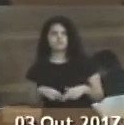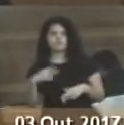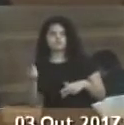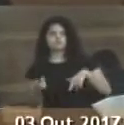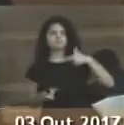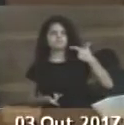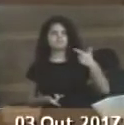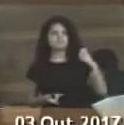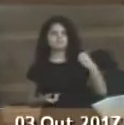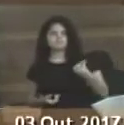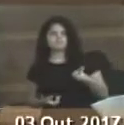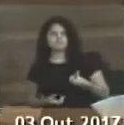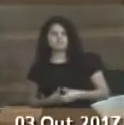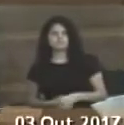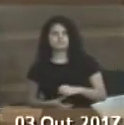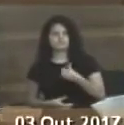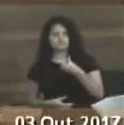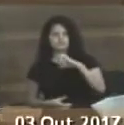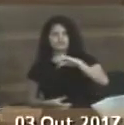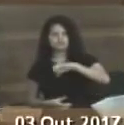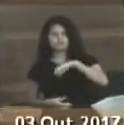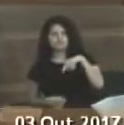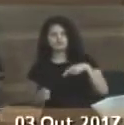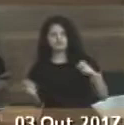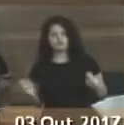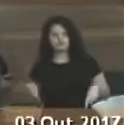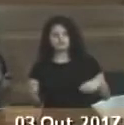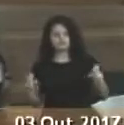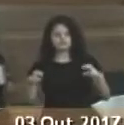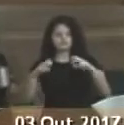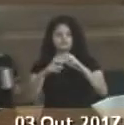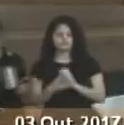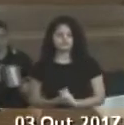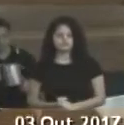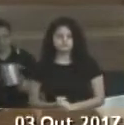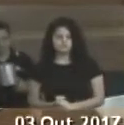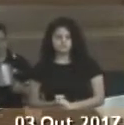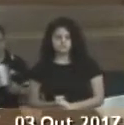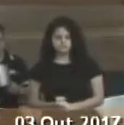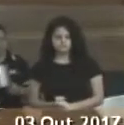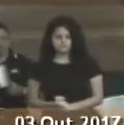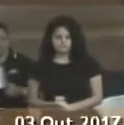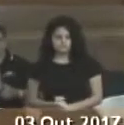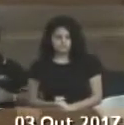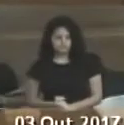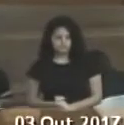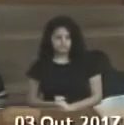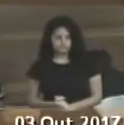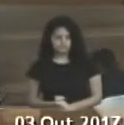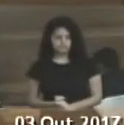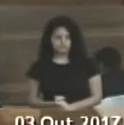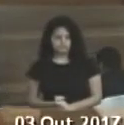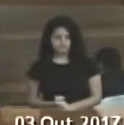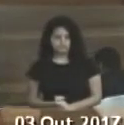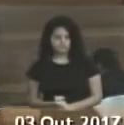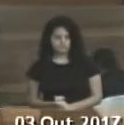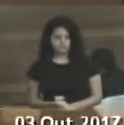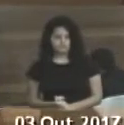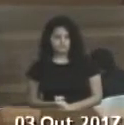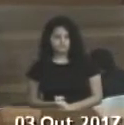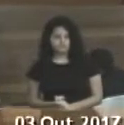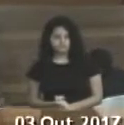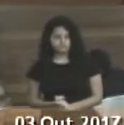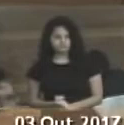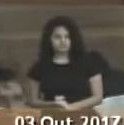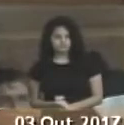setembro de 2017, às 9 horas, no plenário presidente Benedito Adelino. Para constar, foi lavrada a presente ata, que